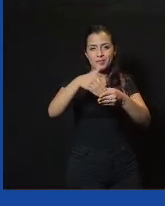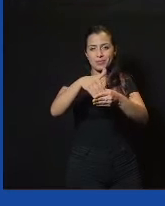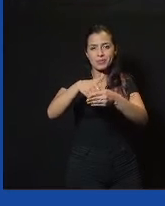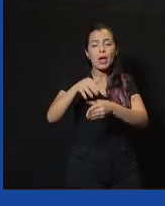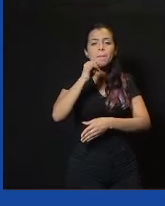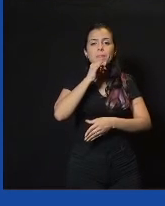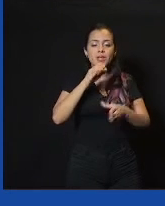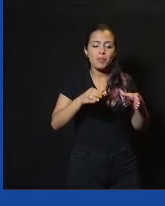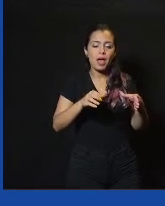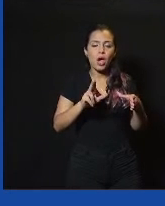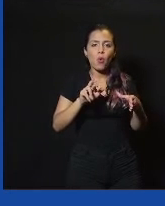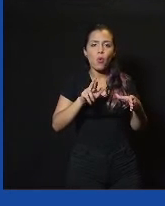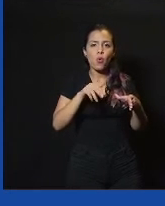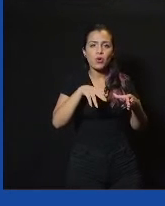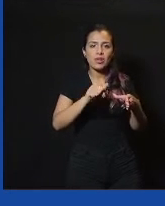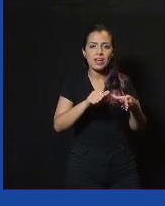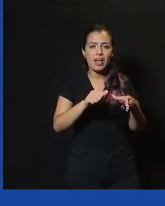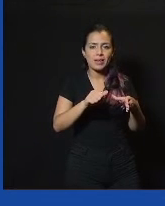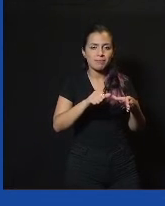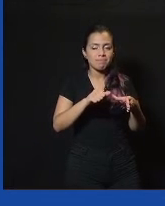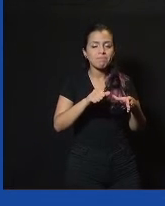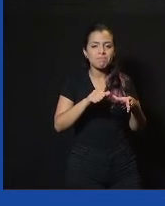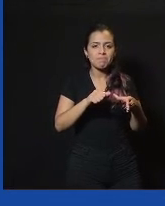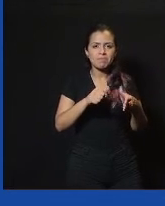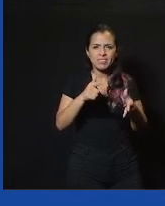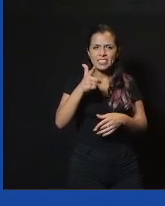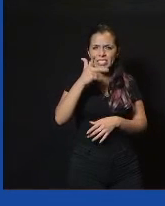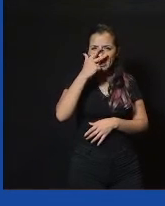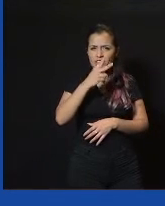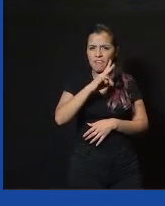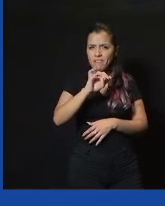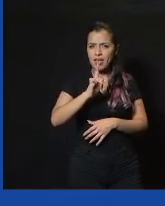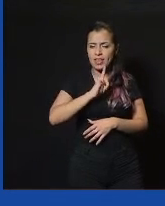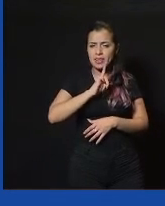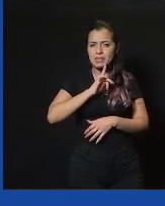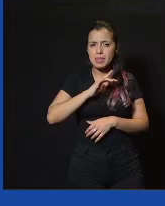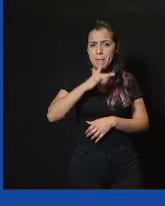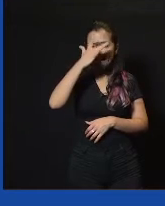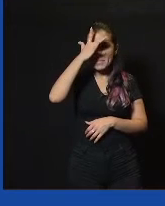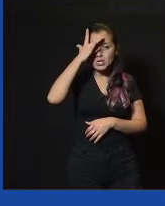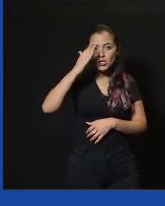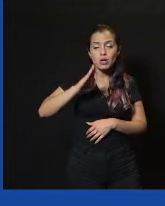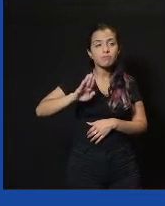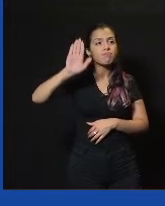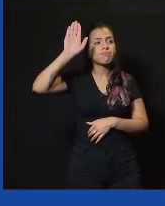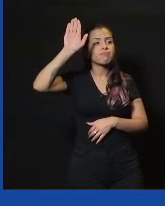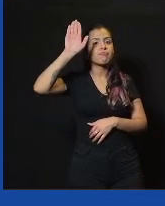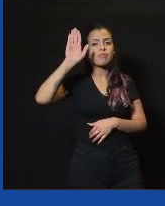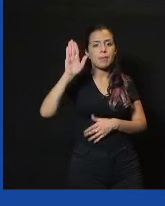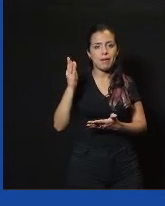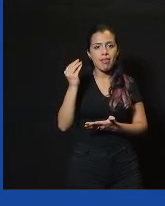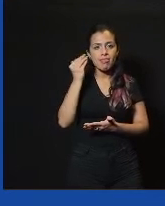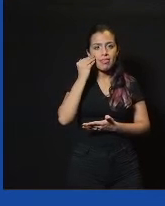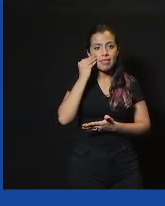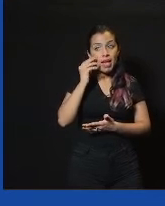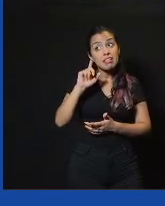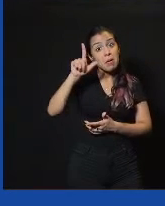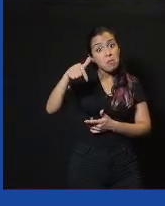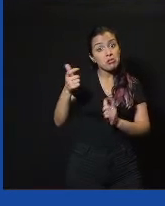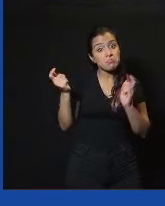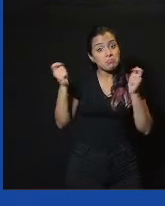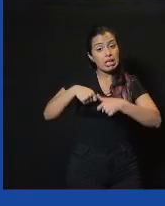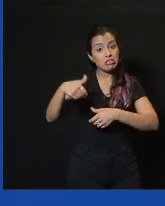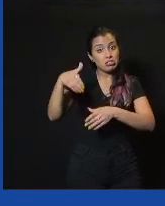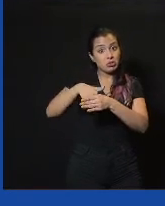o grande candidato a prefeito, estou pensando, será que isso vai levar mais pessoas a serem candidatas e possivelmente eleitas? Vamos lá,